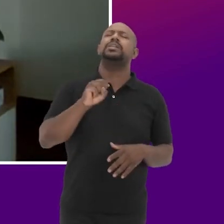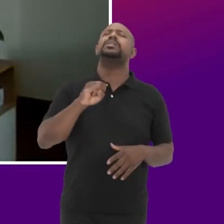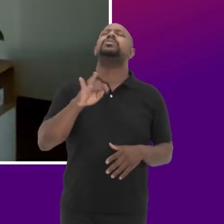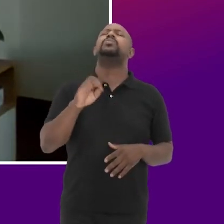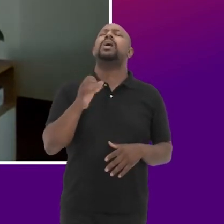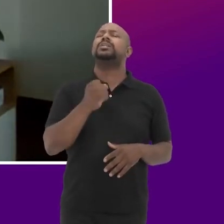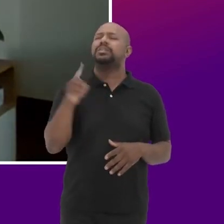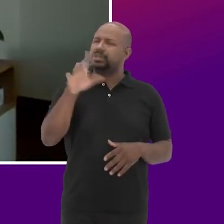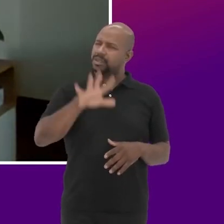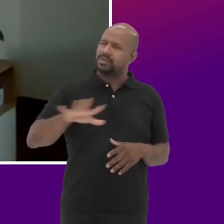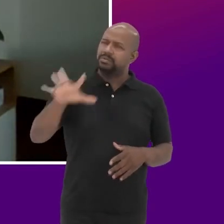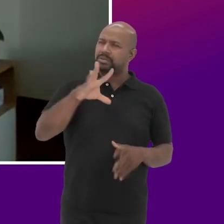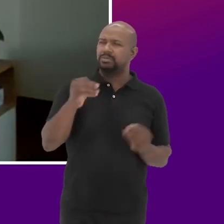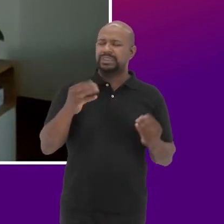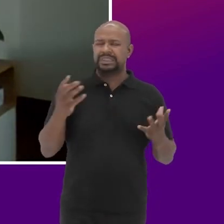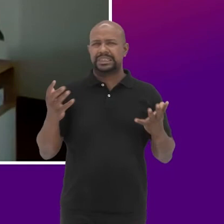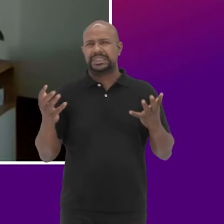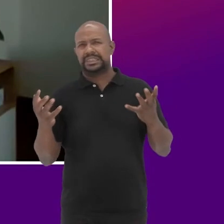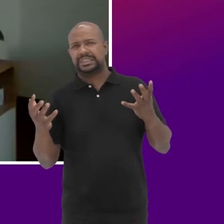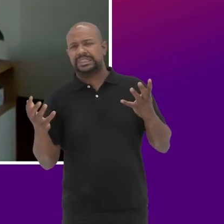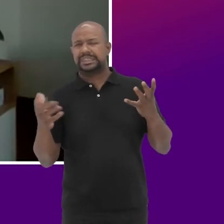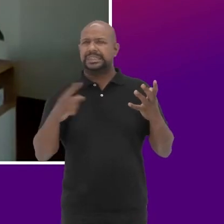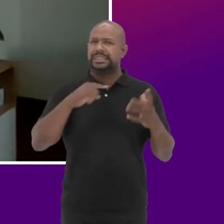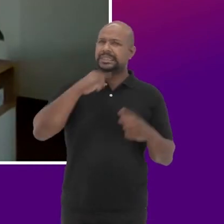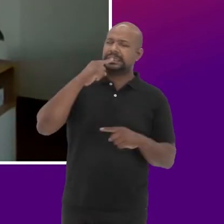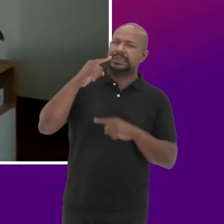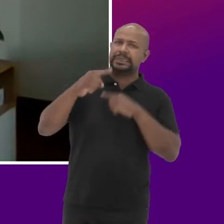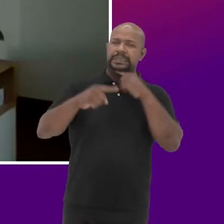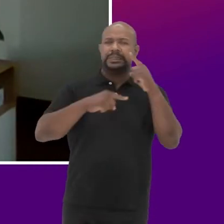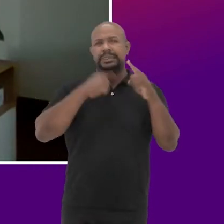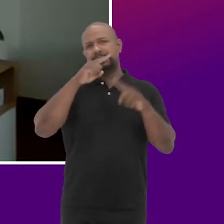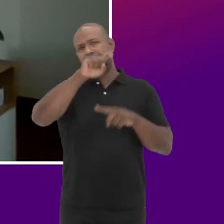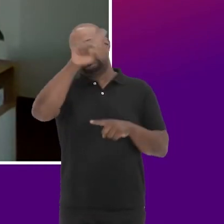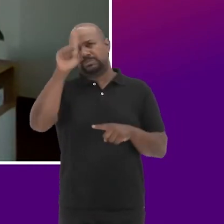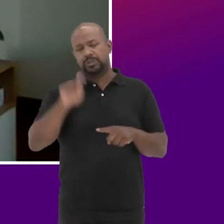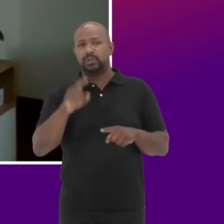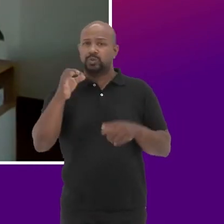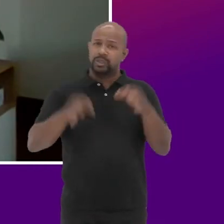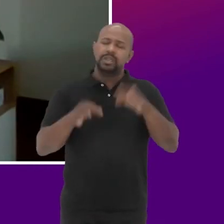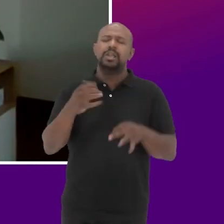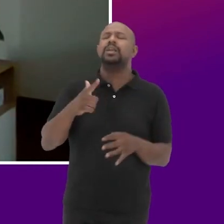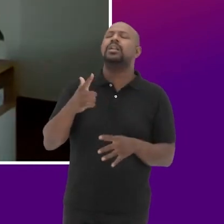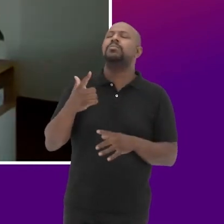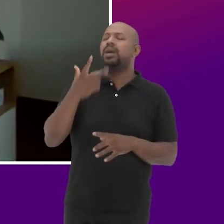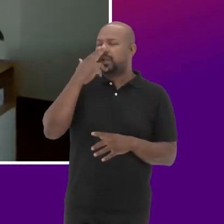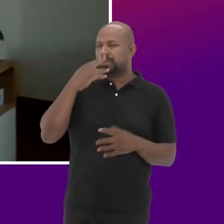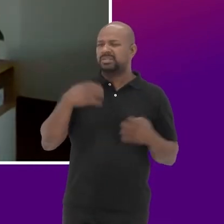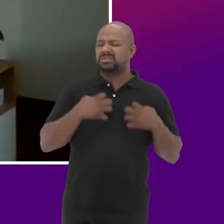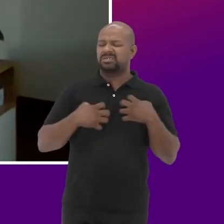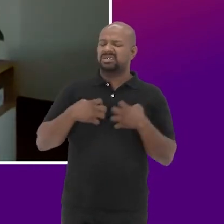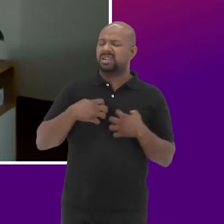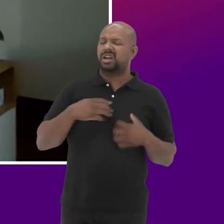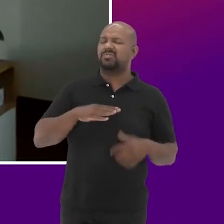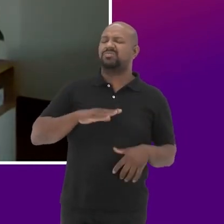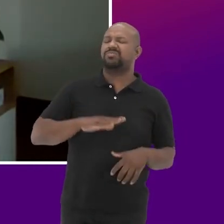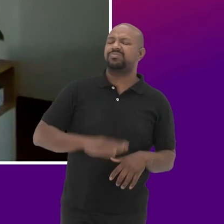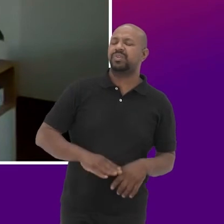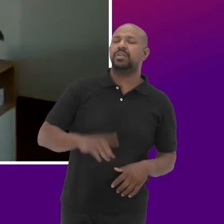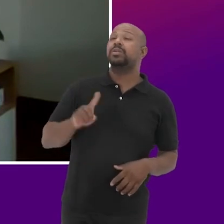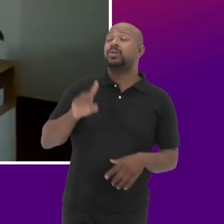uma situação de muita incerteza jurídica que desincentiva não apenas